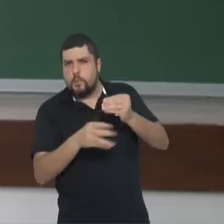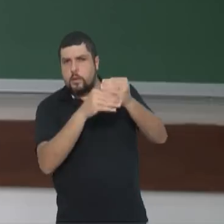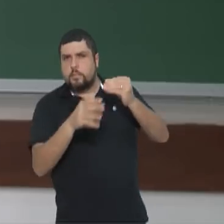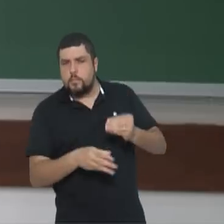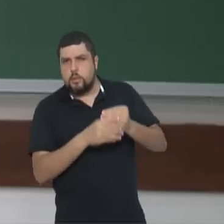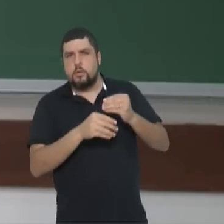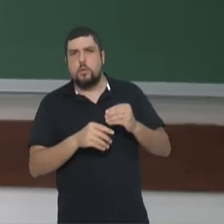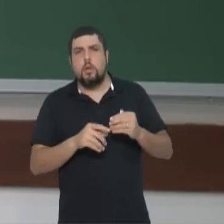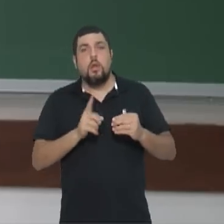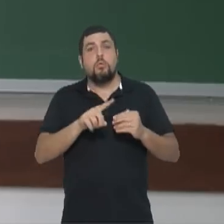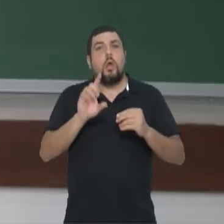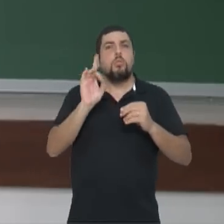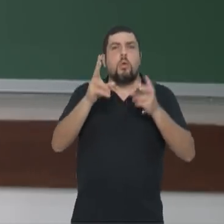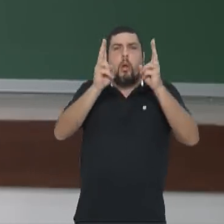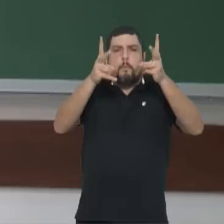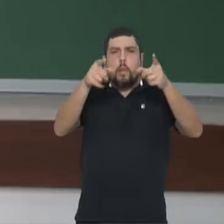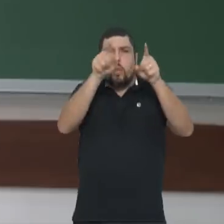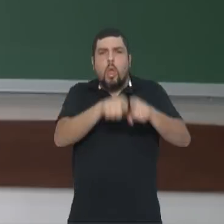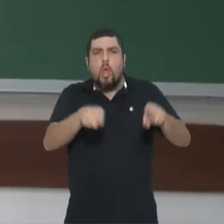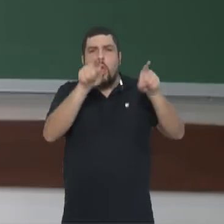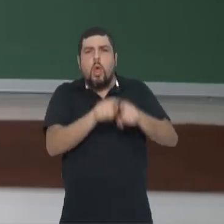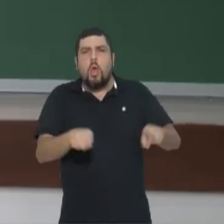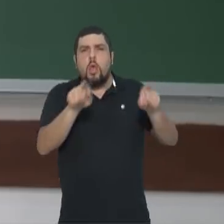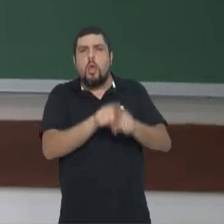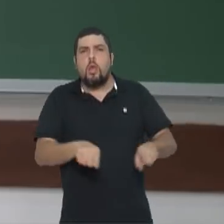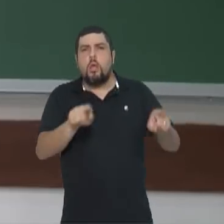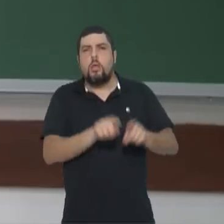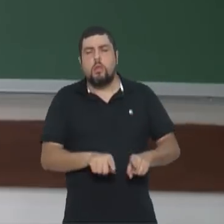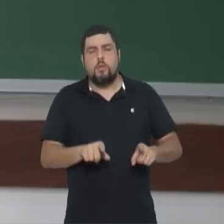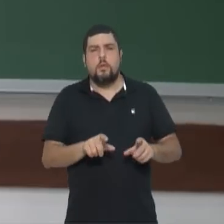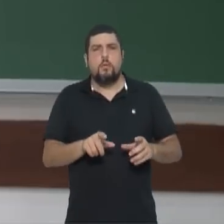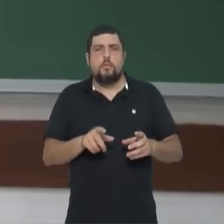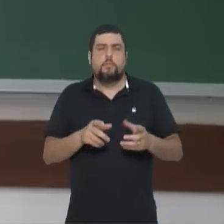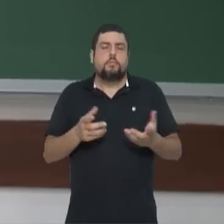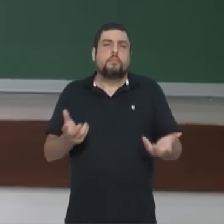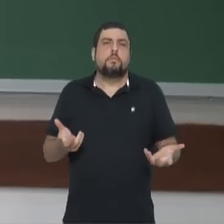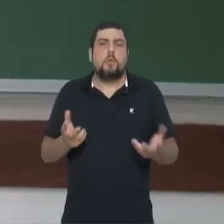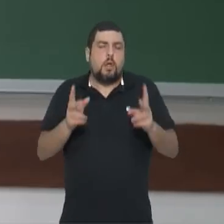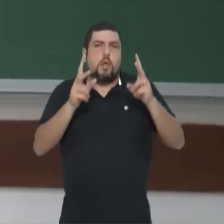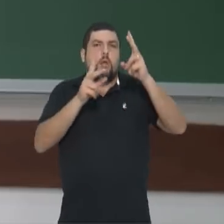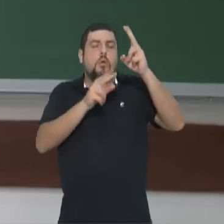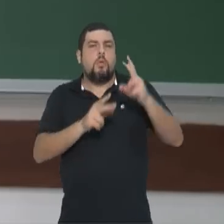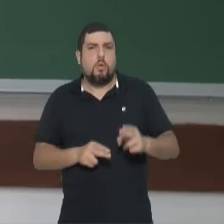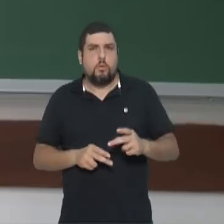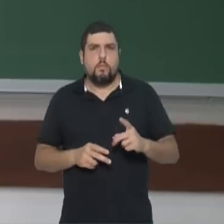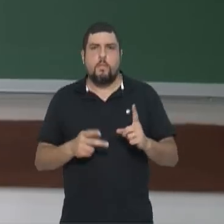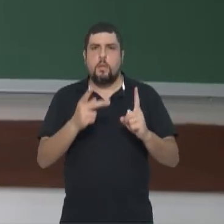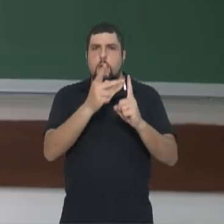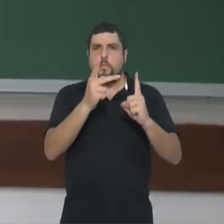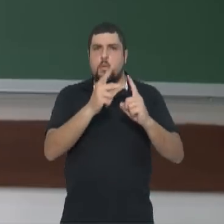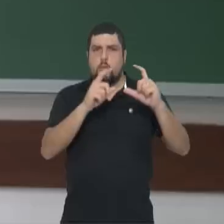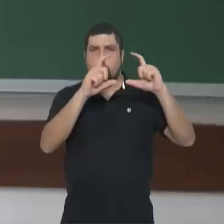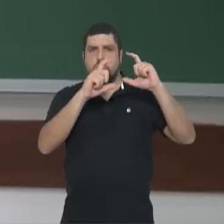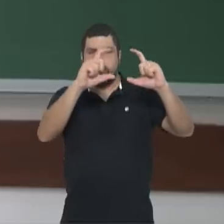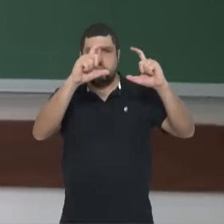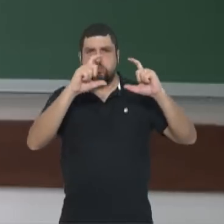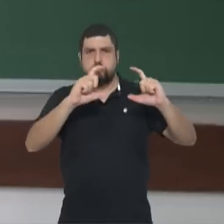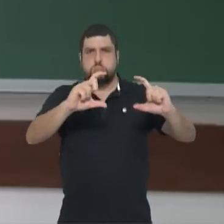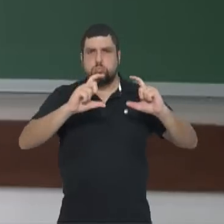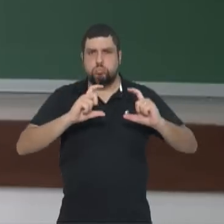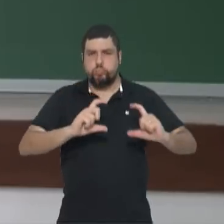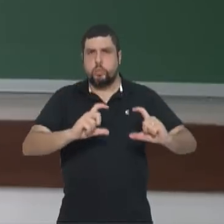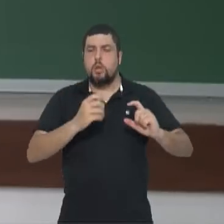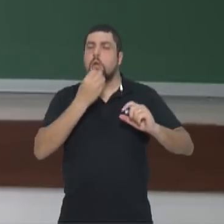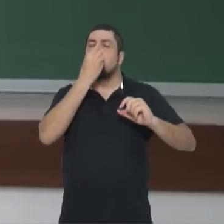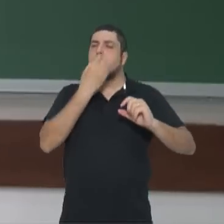daqui, repetindo isso daqui, porque aí você não sai do lead, né? Então, 3 parágrafos é bastante. Então,